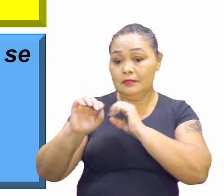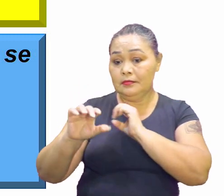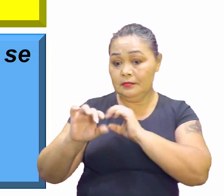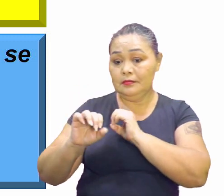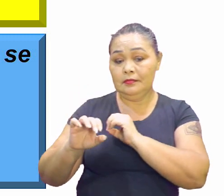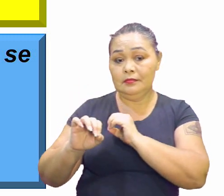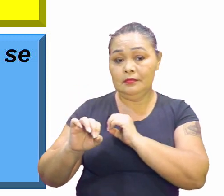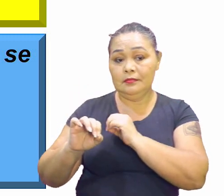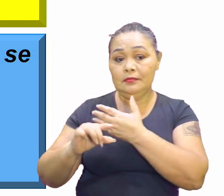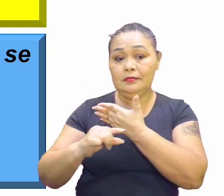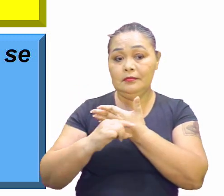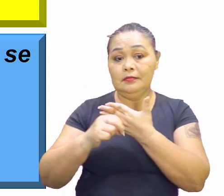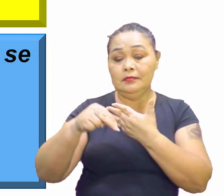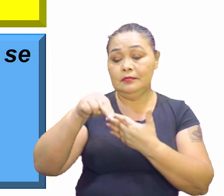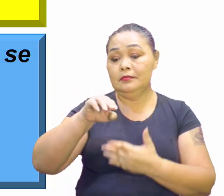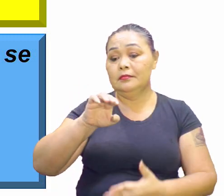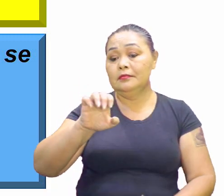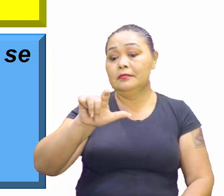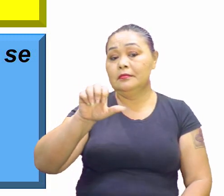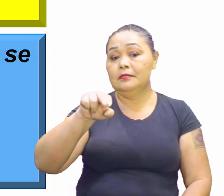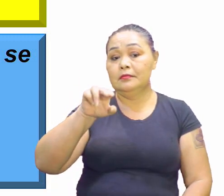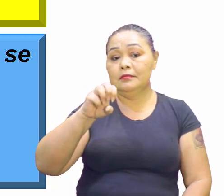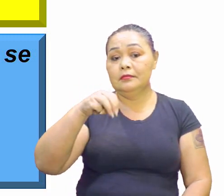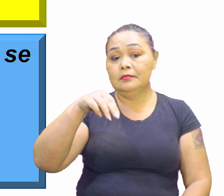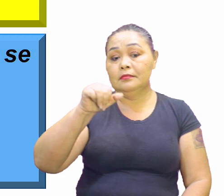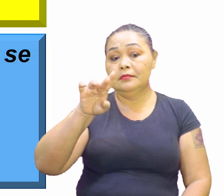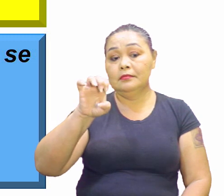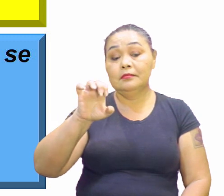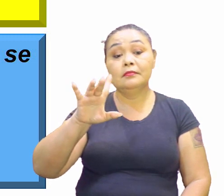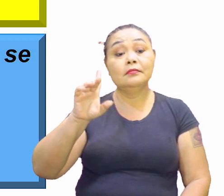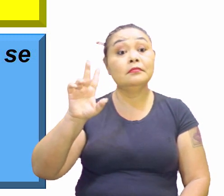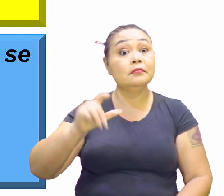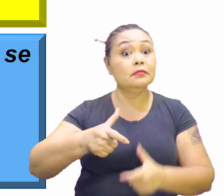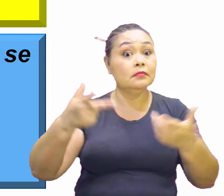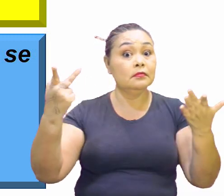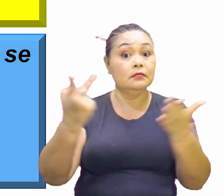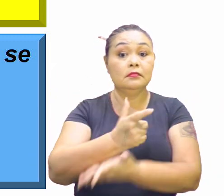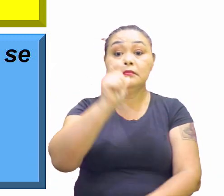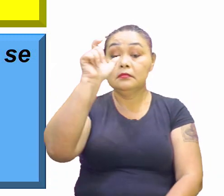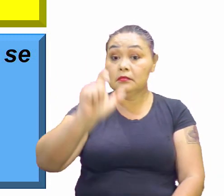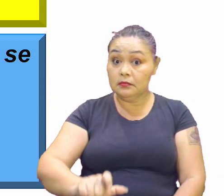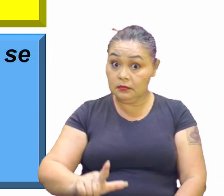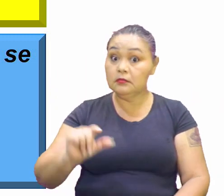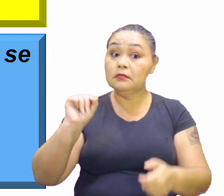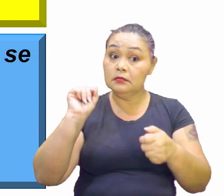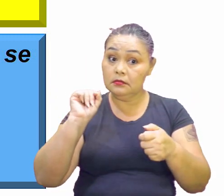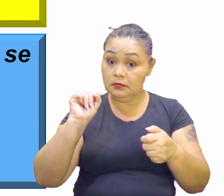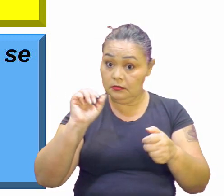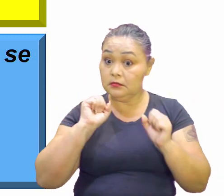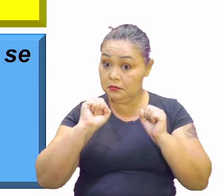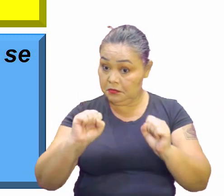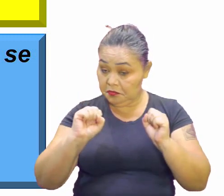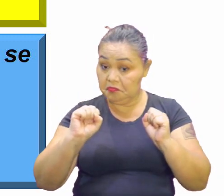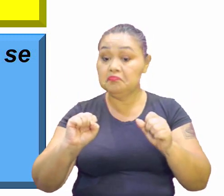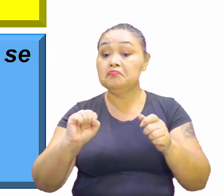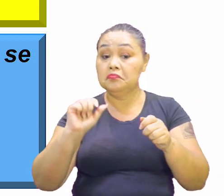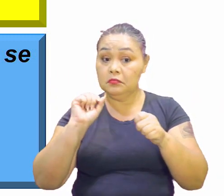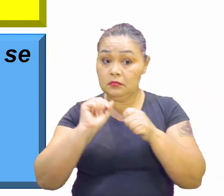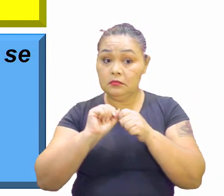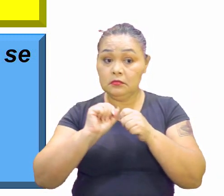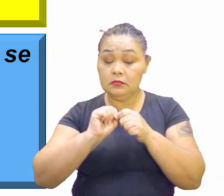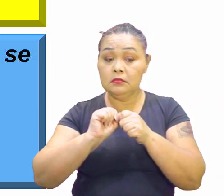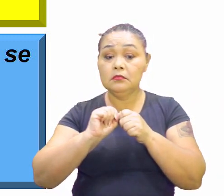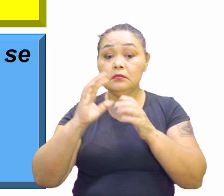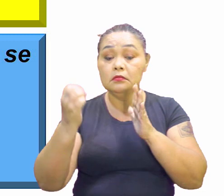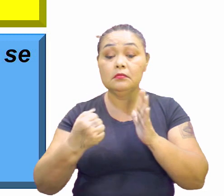de Nelson Mandela. O maior erro que um homem pode cometer é sacrificar